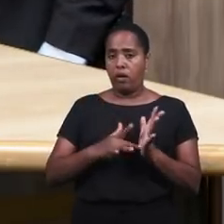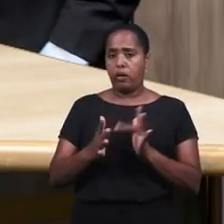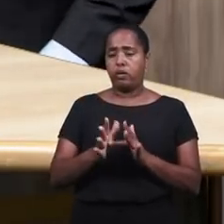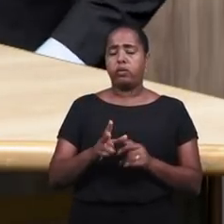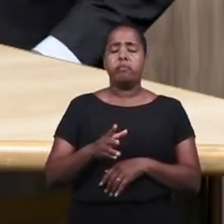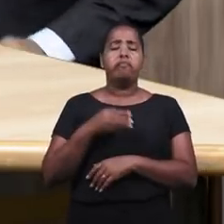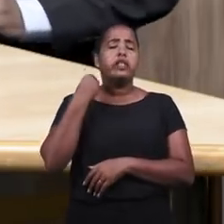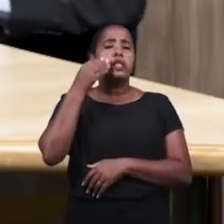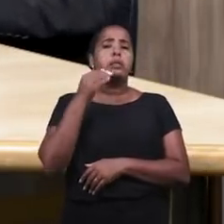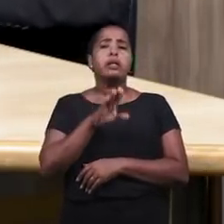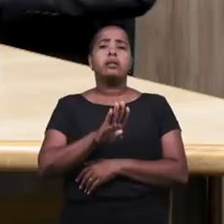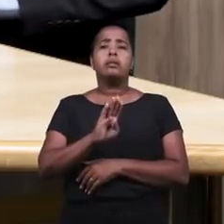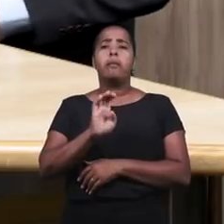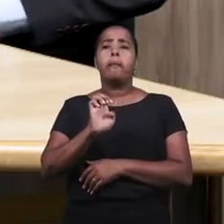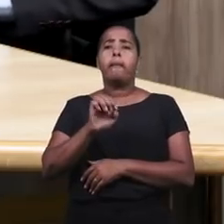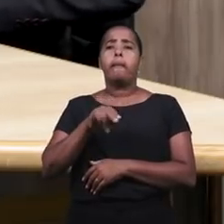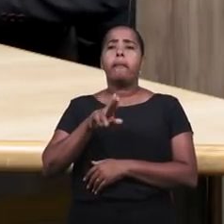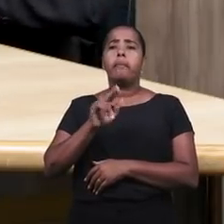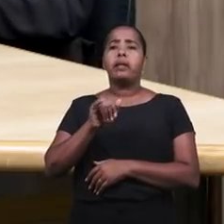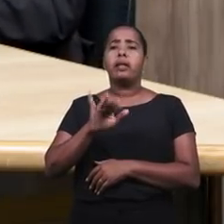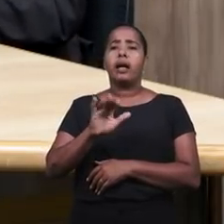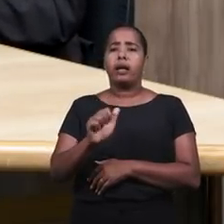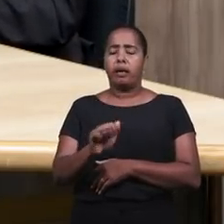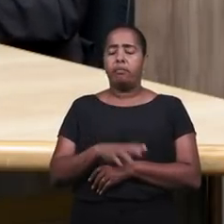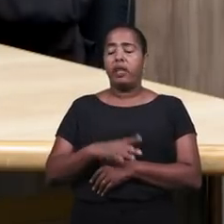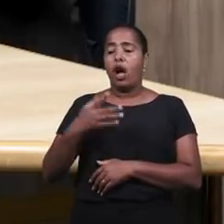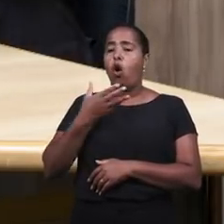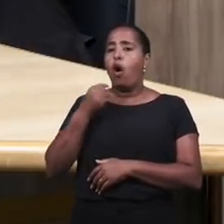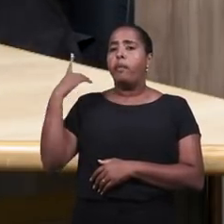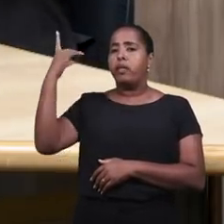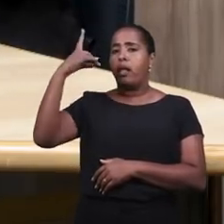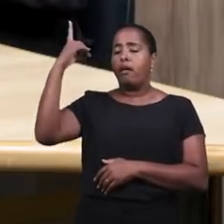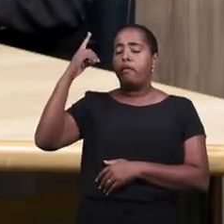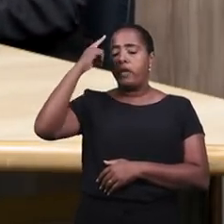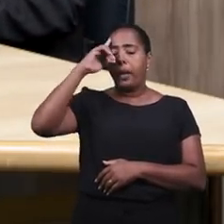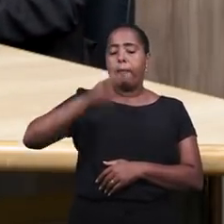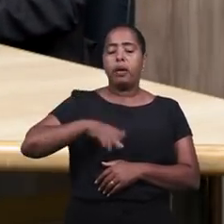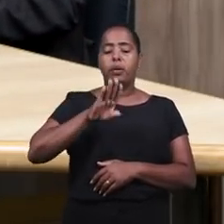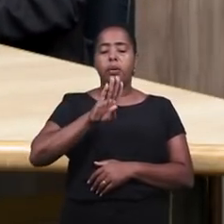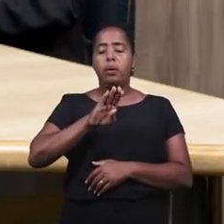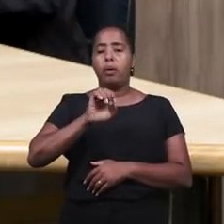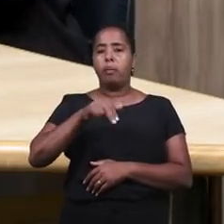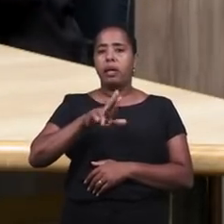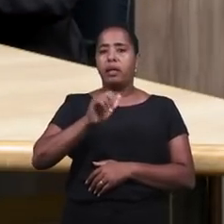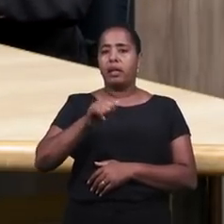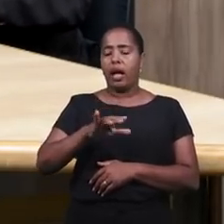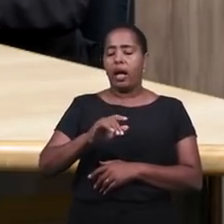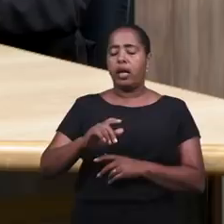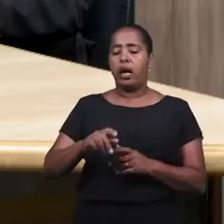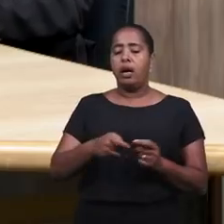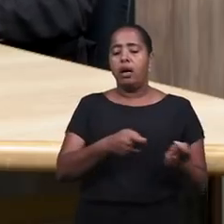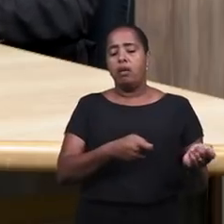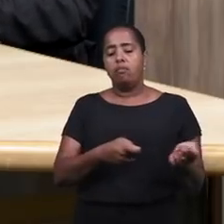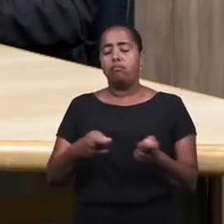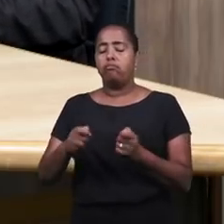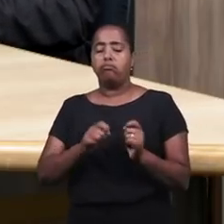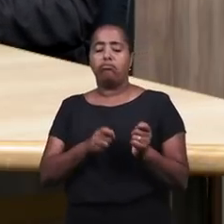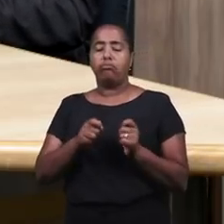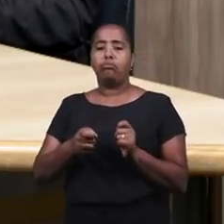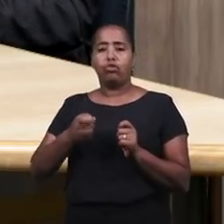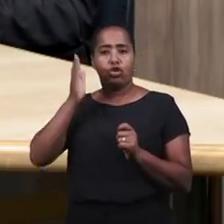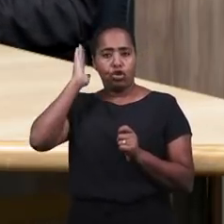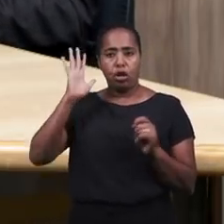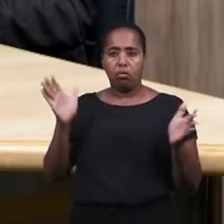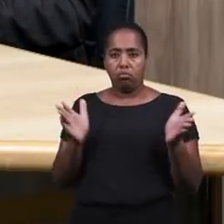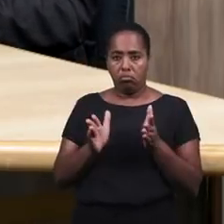experiência de Benaia. Davi mandou Benaia puxar a mula, ungir